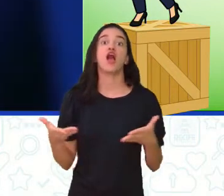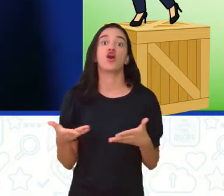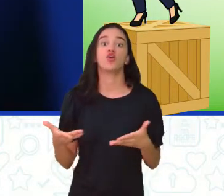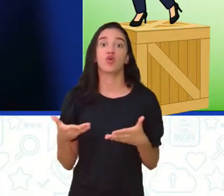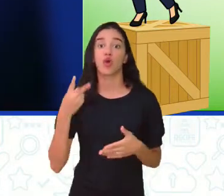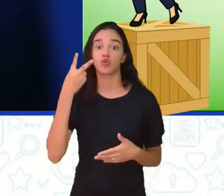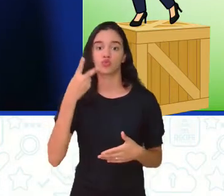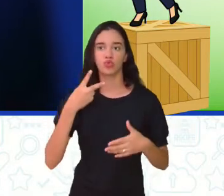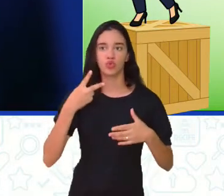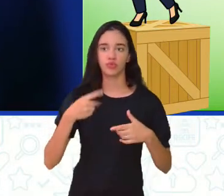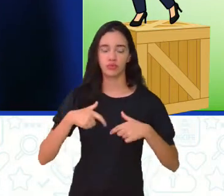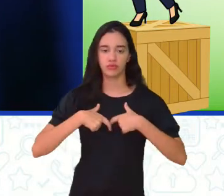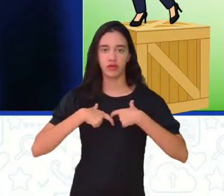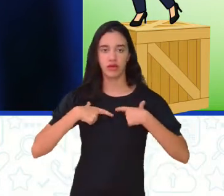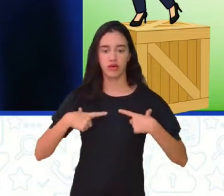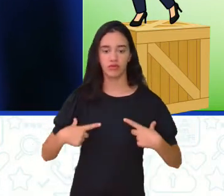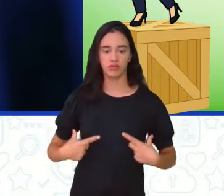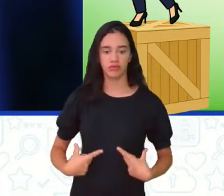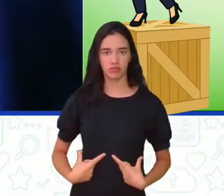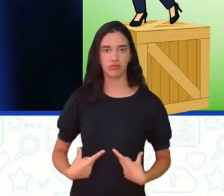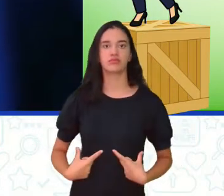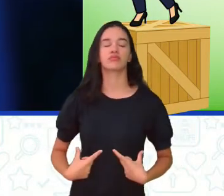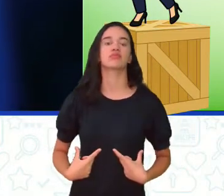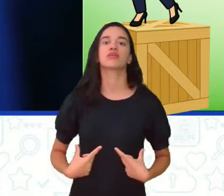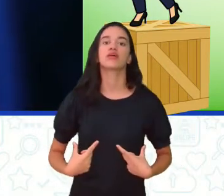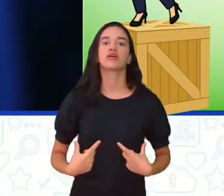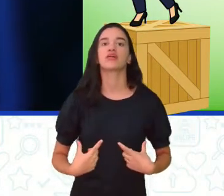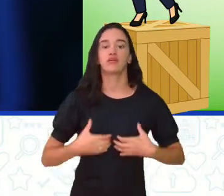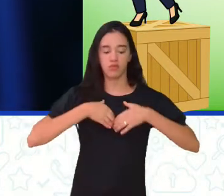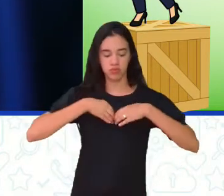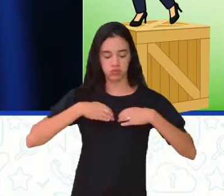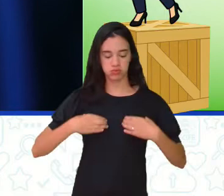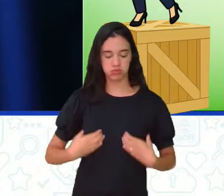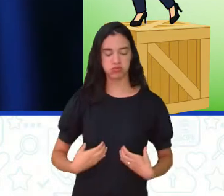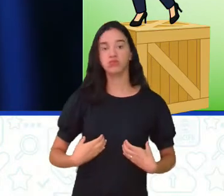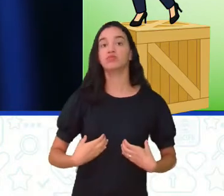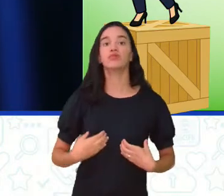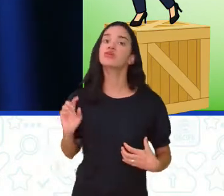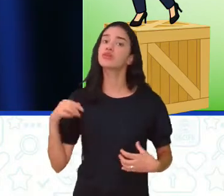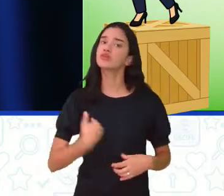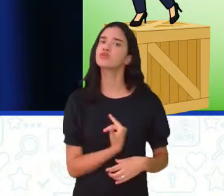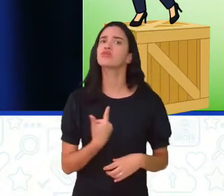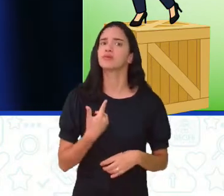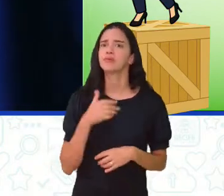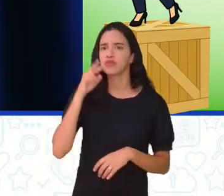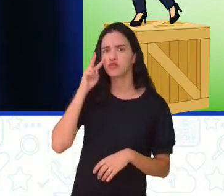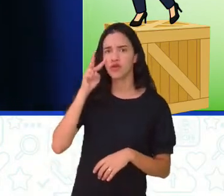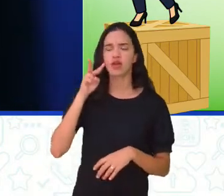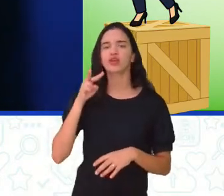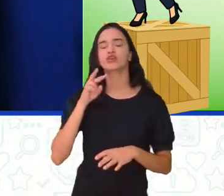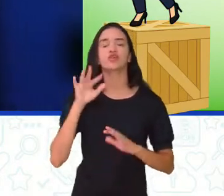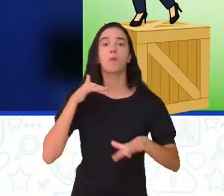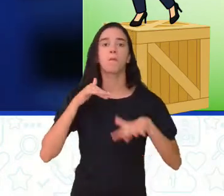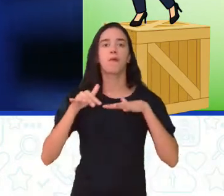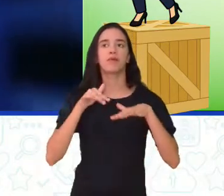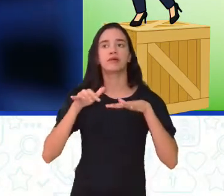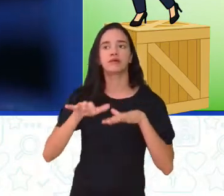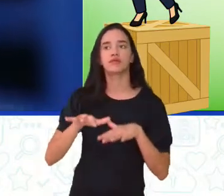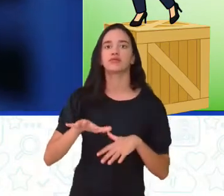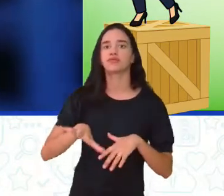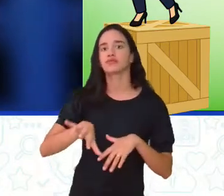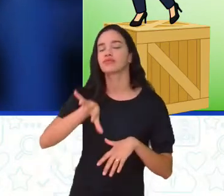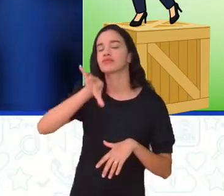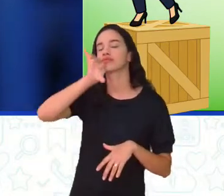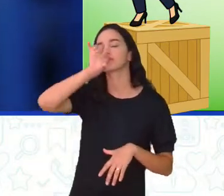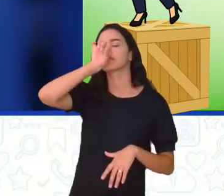2 pulmões. E à medida que esse ar vai chegando aí nos pulmões, a gente vai ver que aquele movimento de inspiração faz